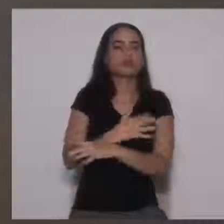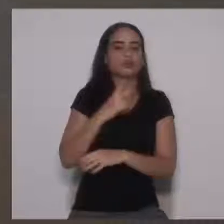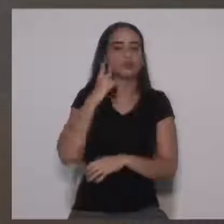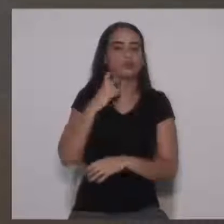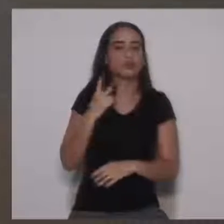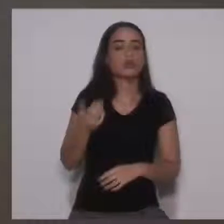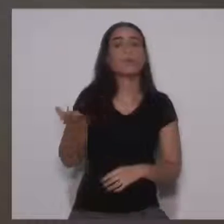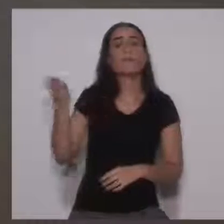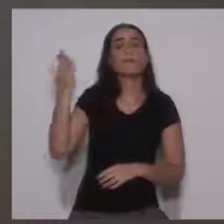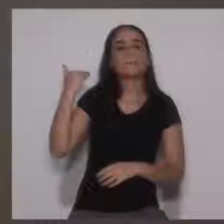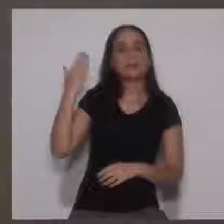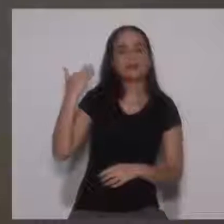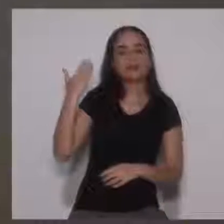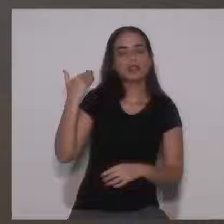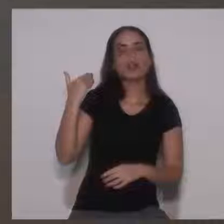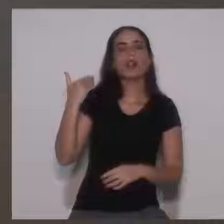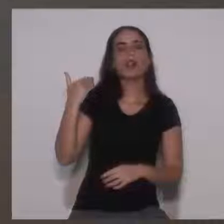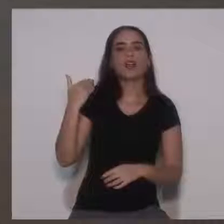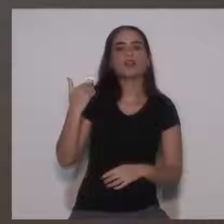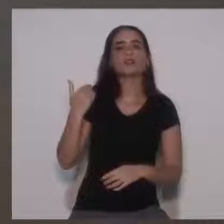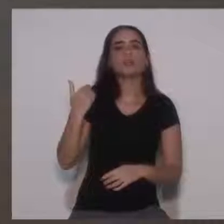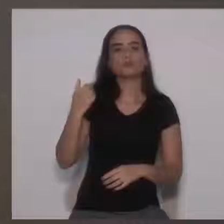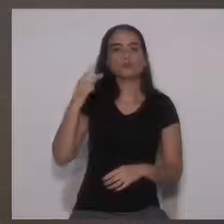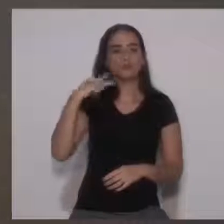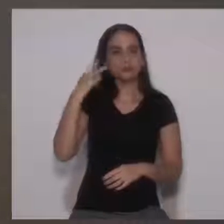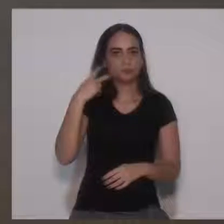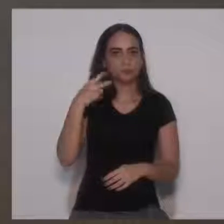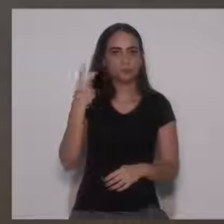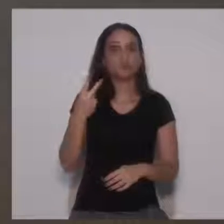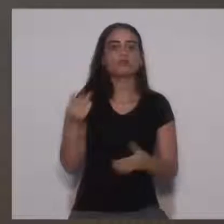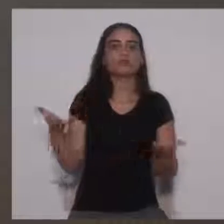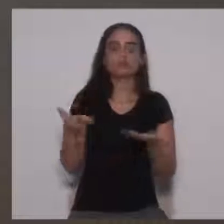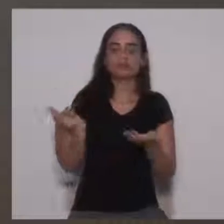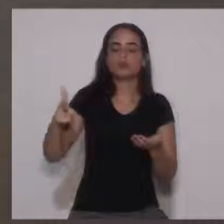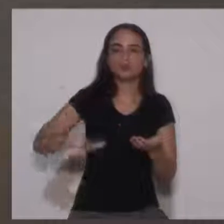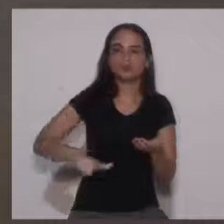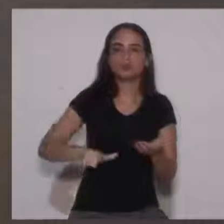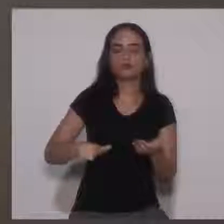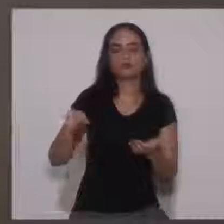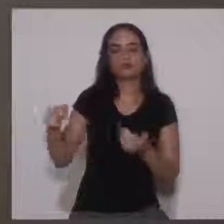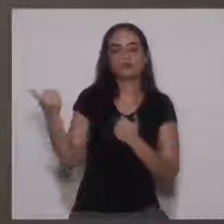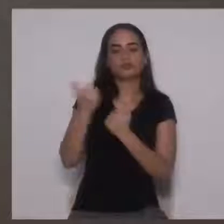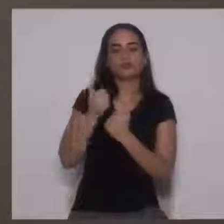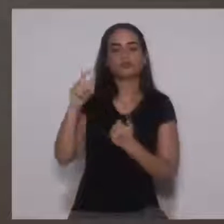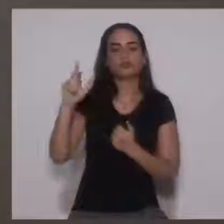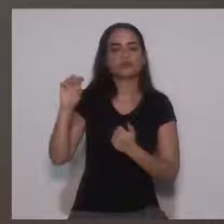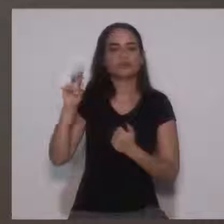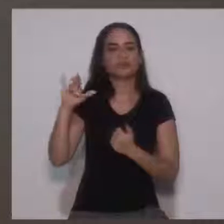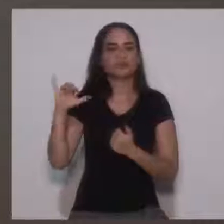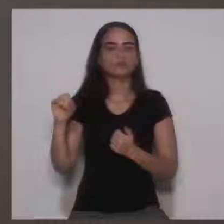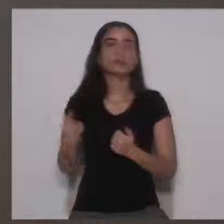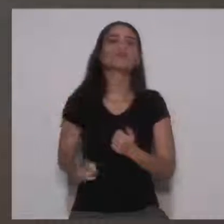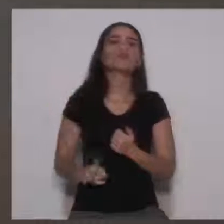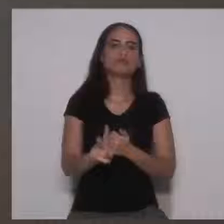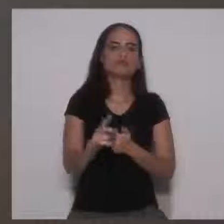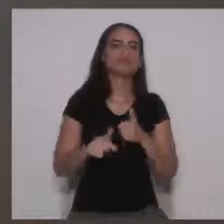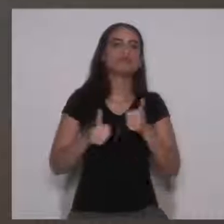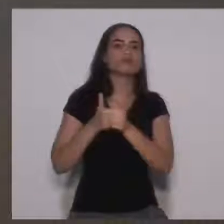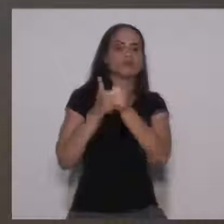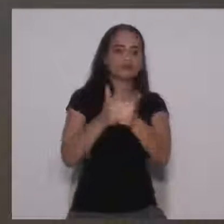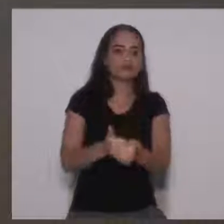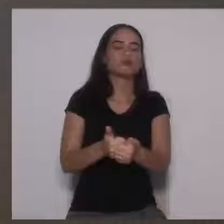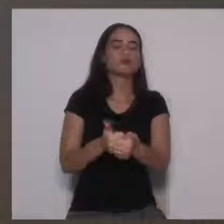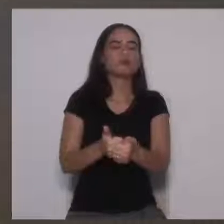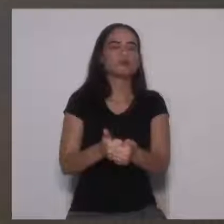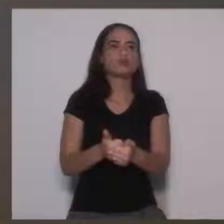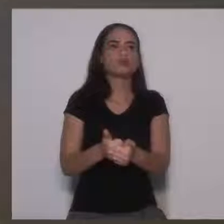primeiro mandato e nesse período que eu vou ficar aqui substituindo o Rodrigo também vou acompanhar. Então vou acompanhar tanto o